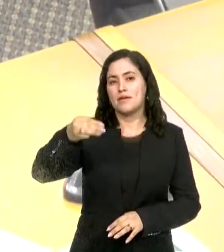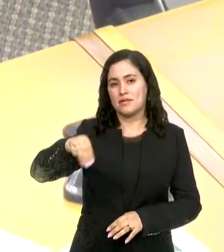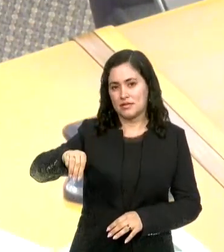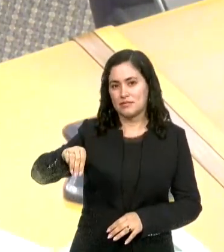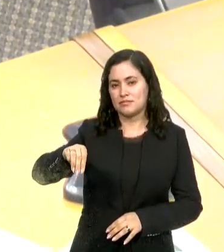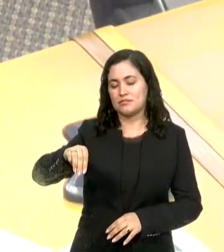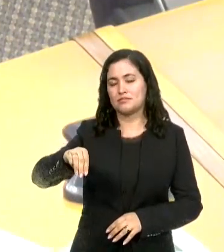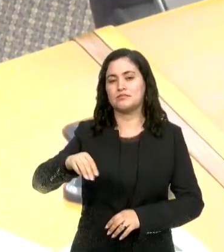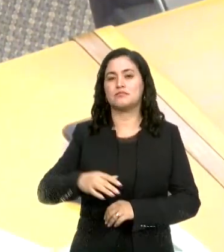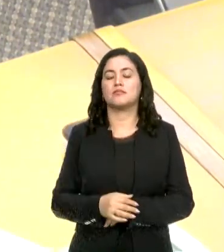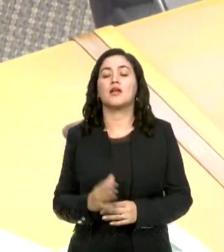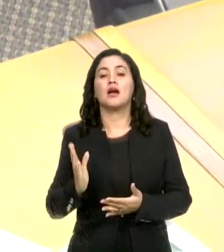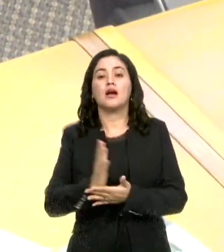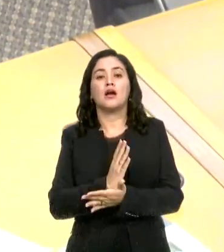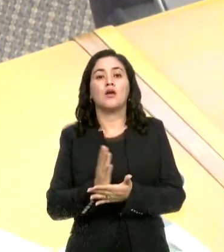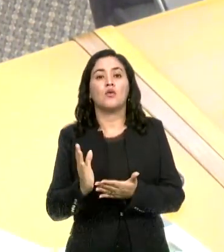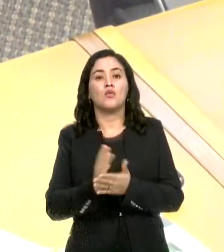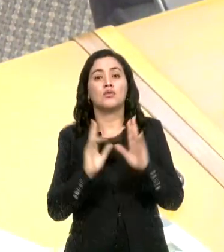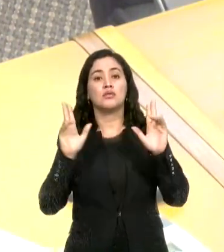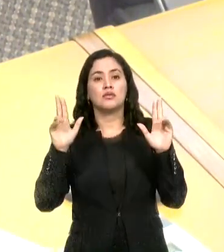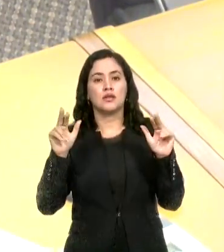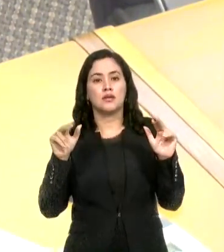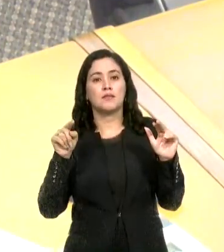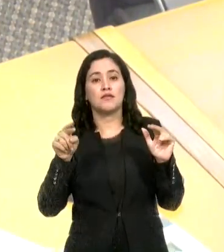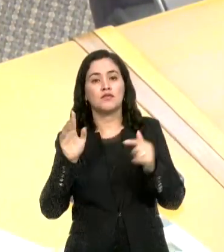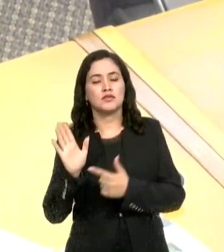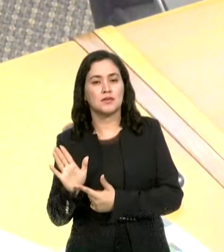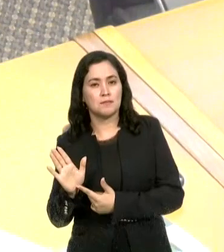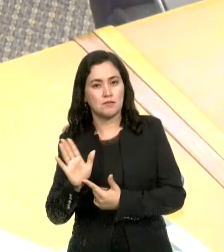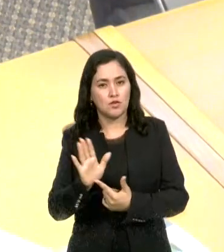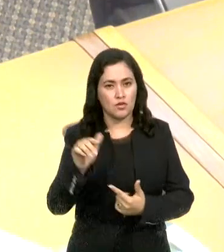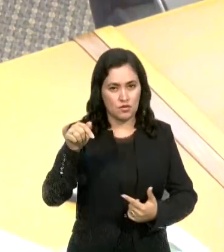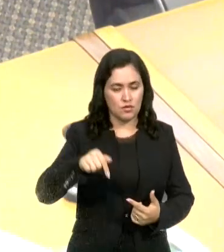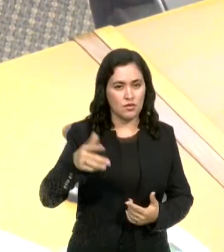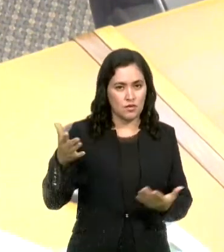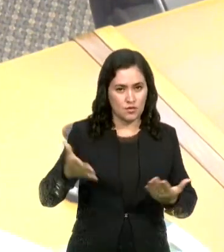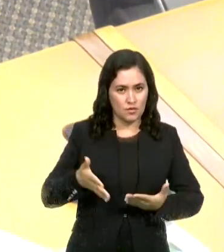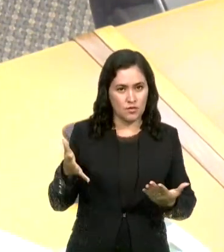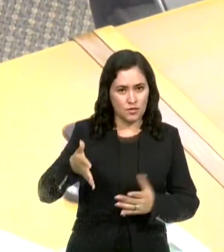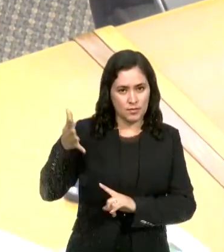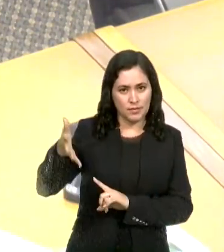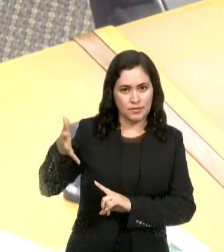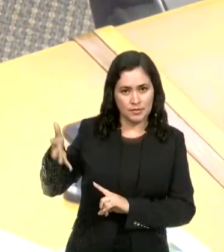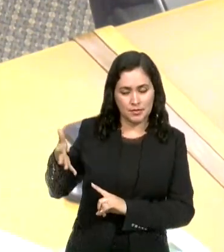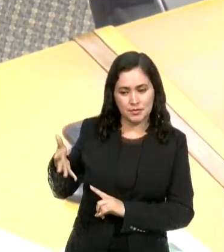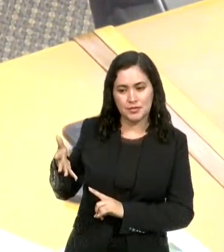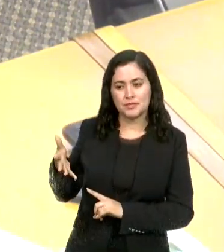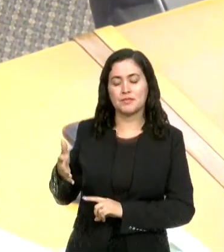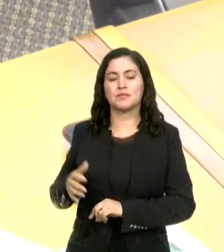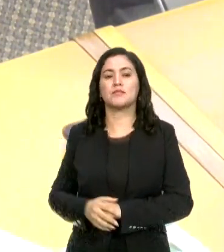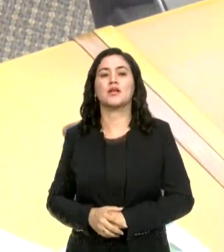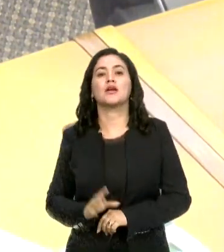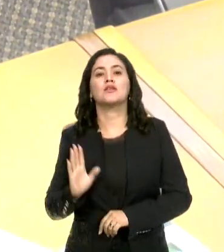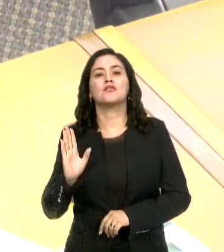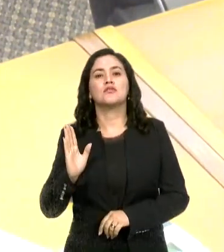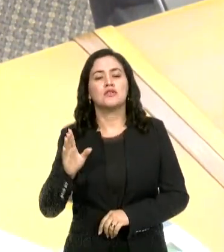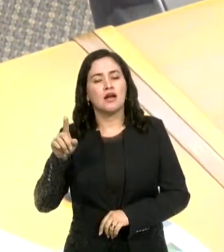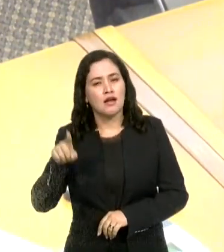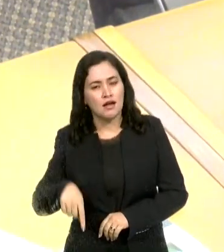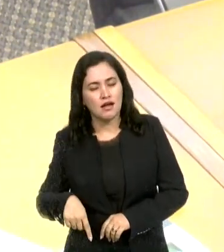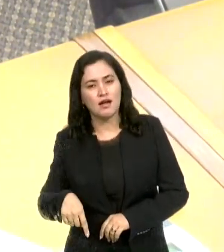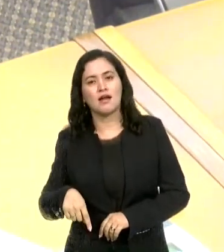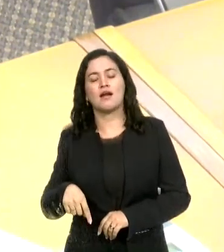alguns temas que Vossa Excelência traz aqui neste pronunciamento já foi objeto de abordagem